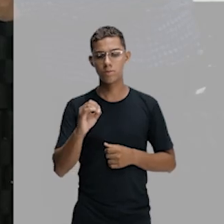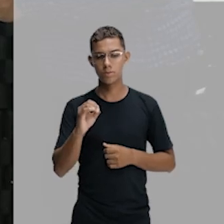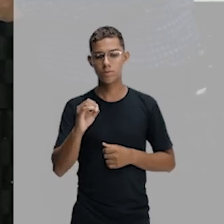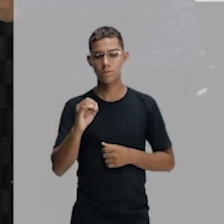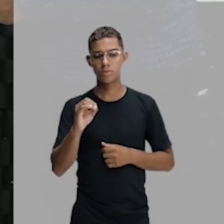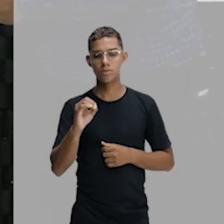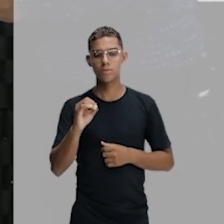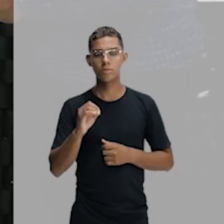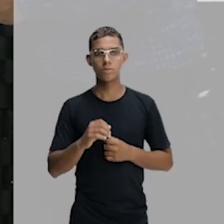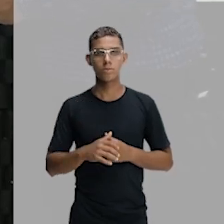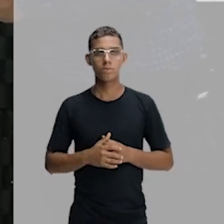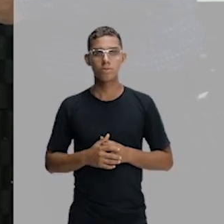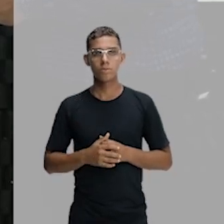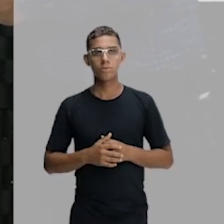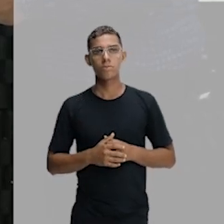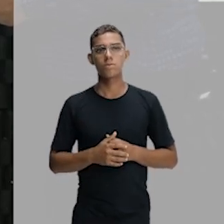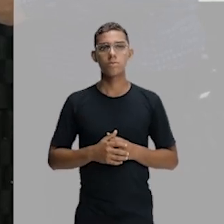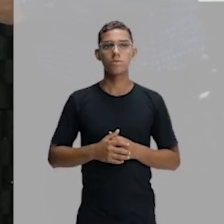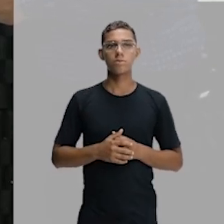160